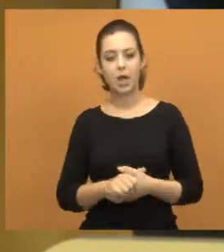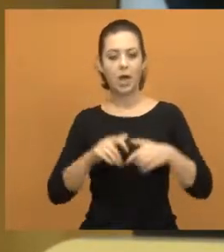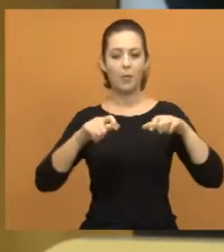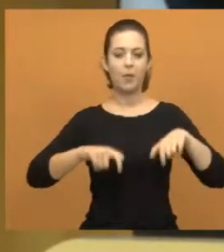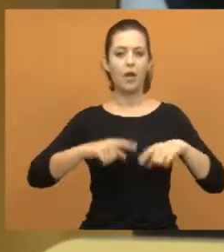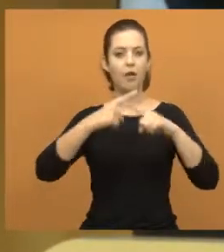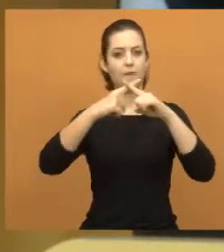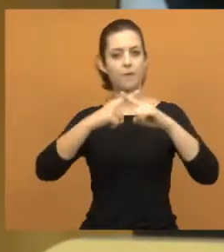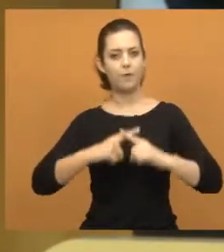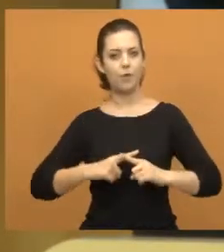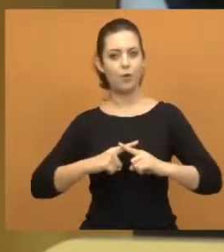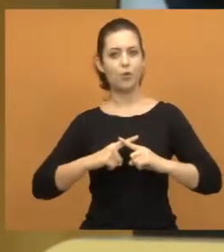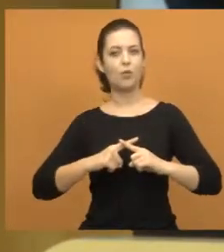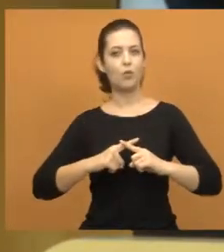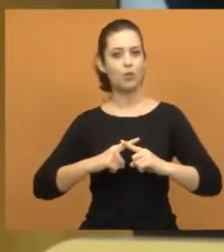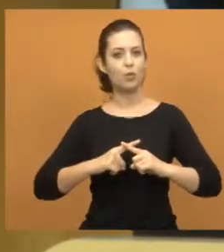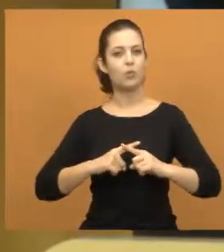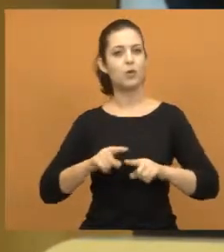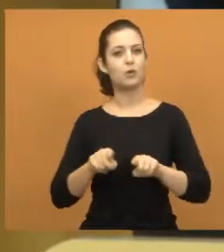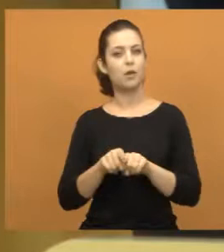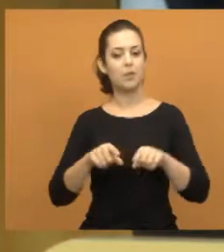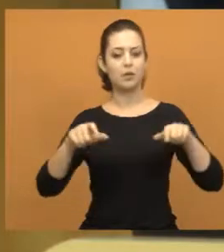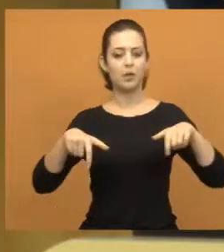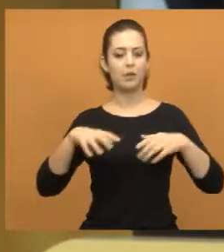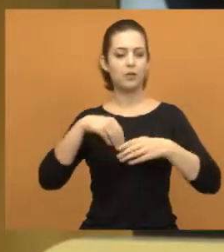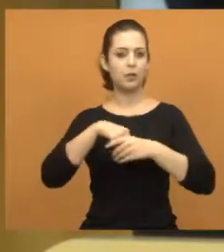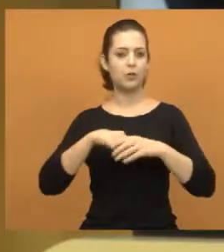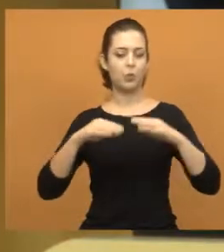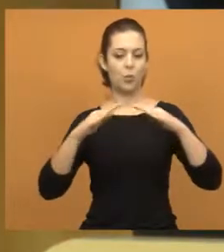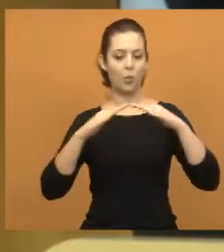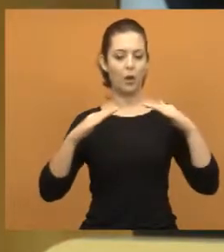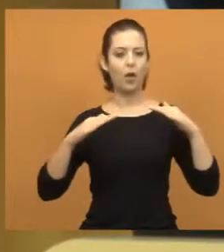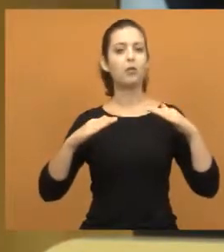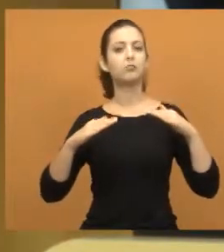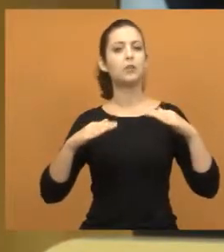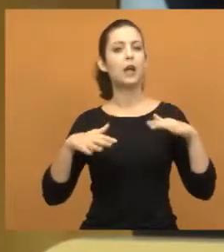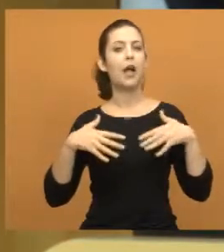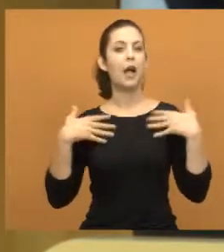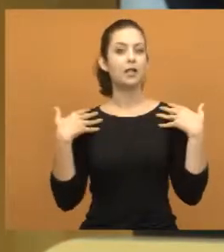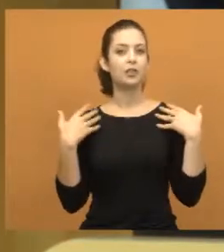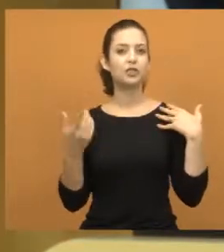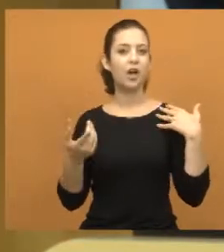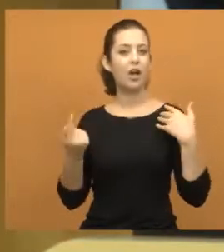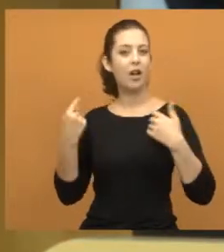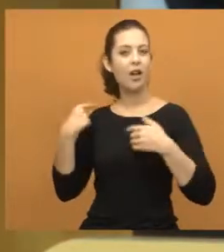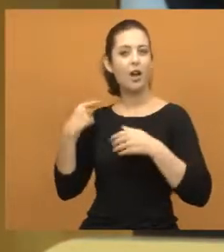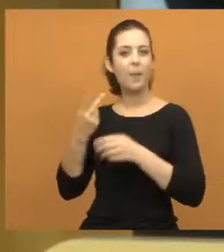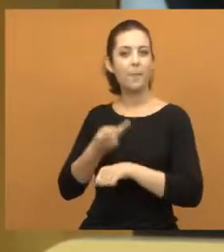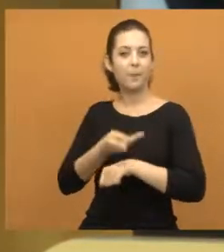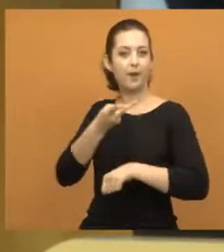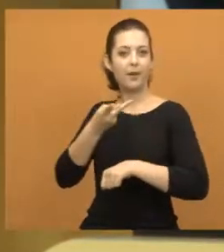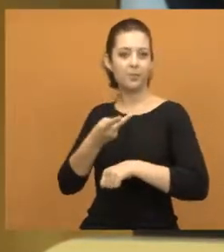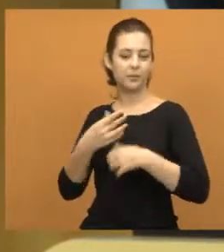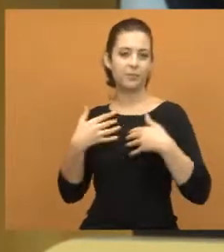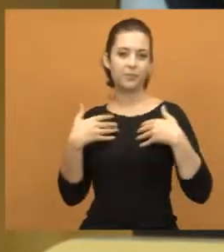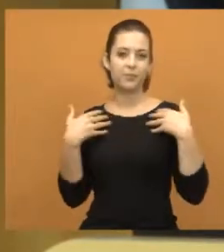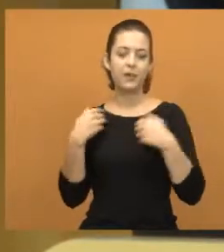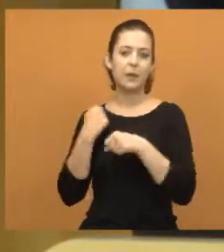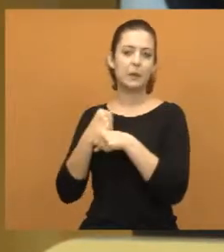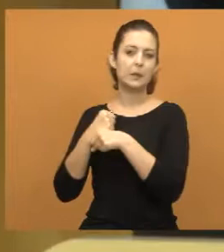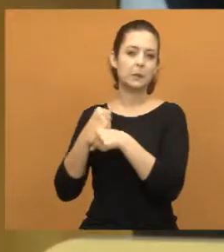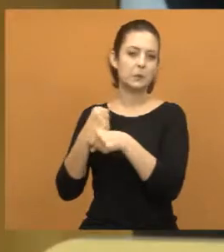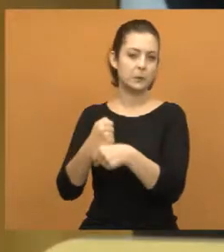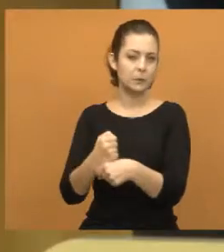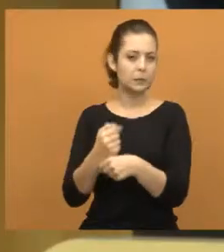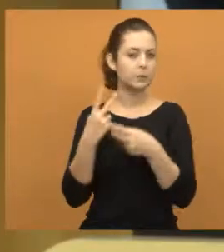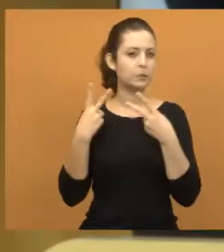campeonatos, futebol amador, enfim, de salão, já trouxe muita alegria para a nossa cidade. E nos últimos anos, o que